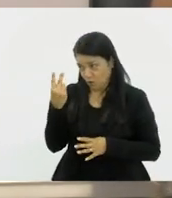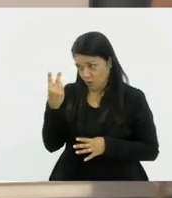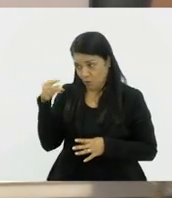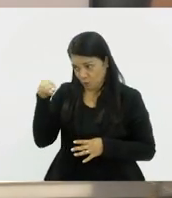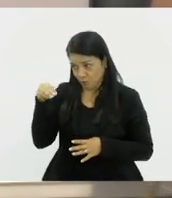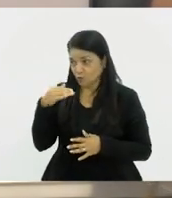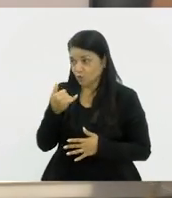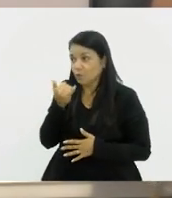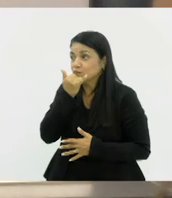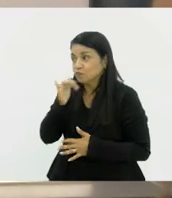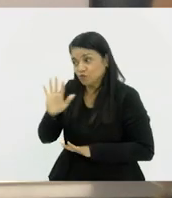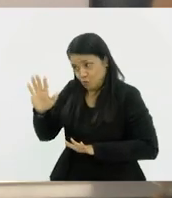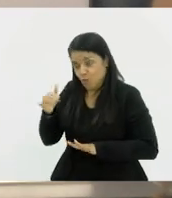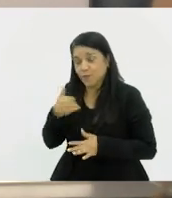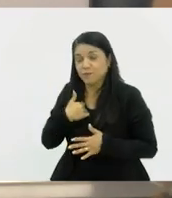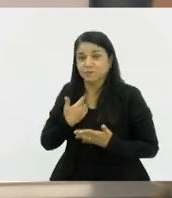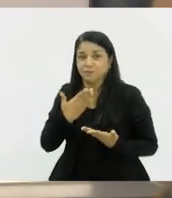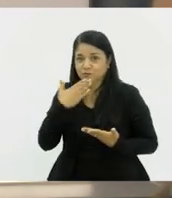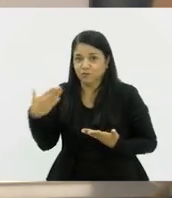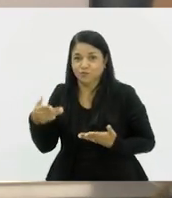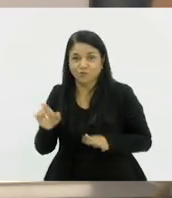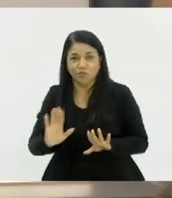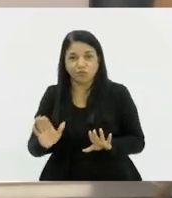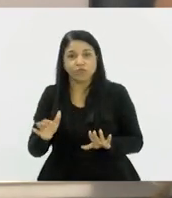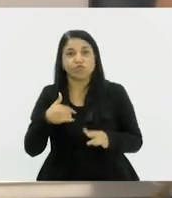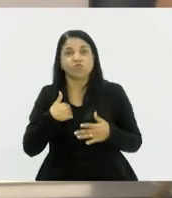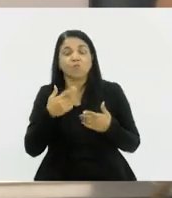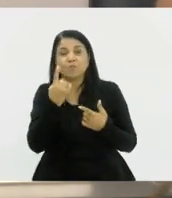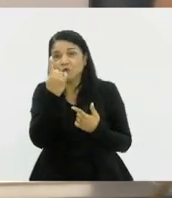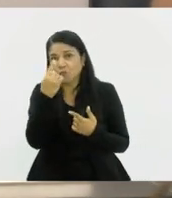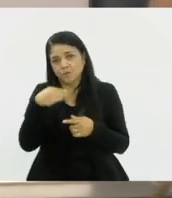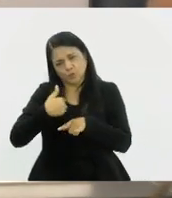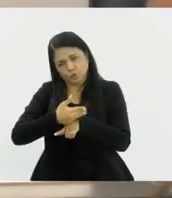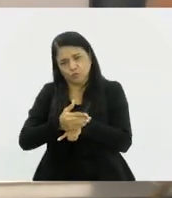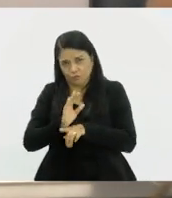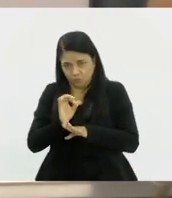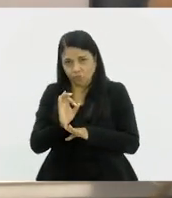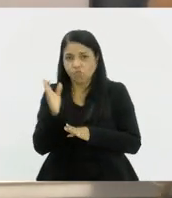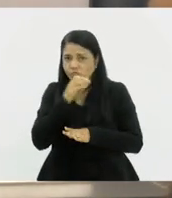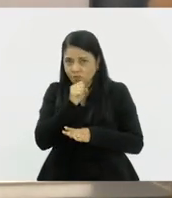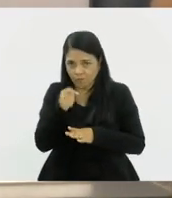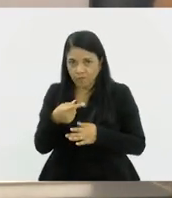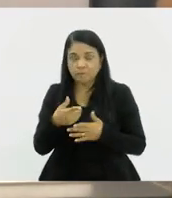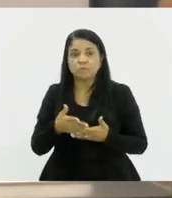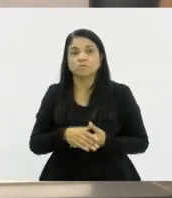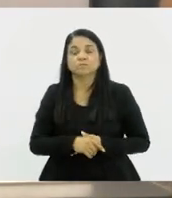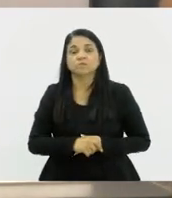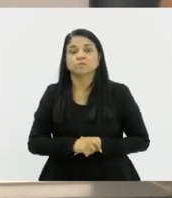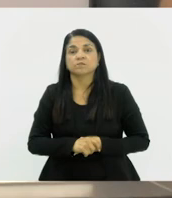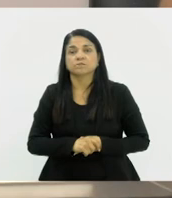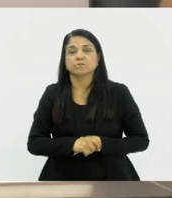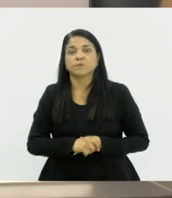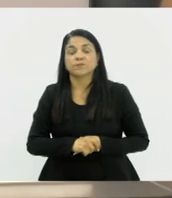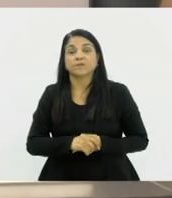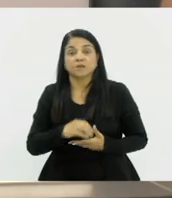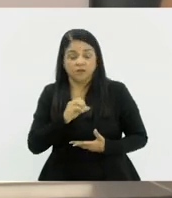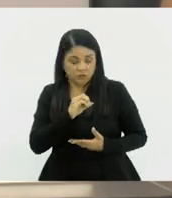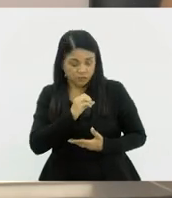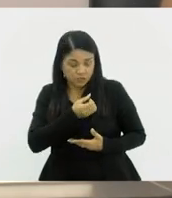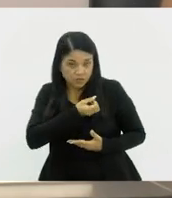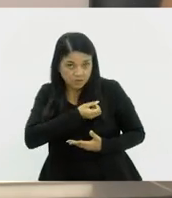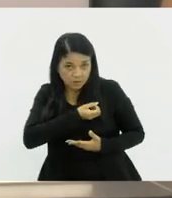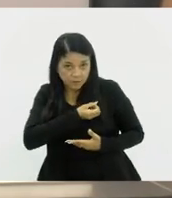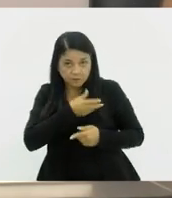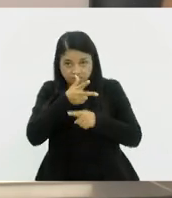tô pedindo desculpa já porque tô anunciando que vou passar um minutinho Mas é rápido n eh com a vinda das câmaras